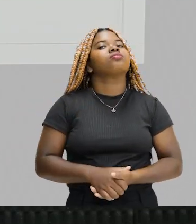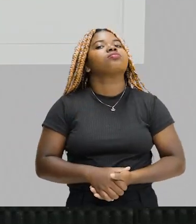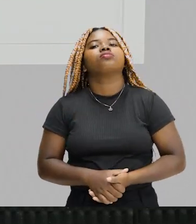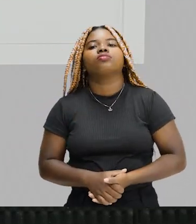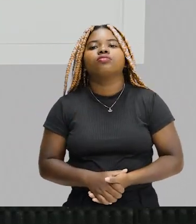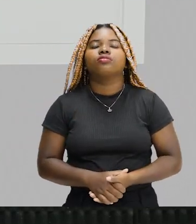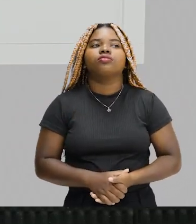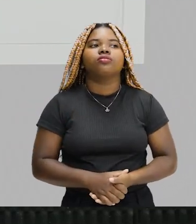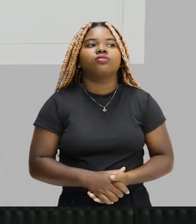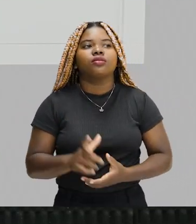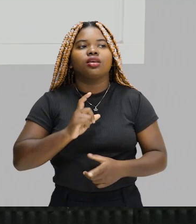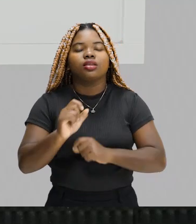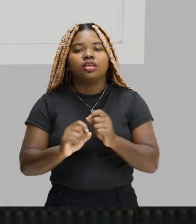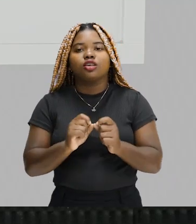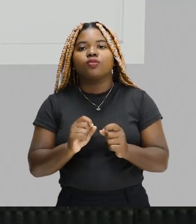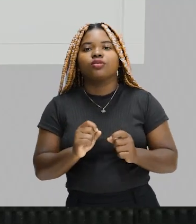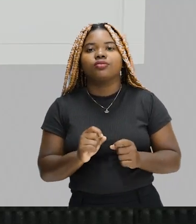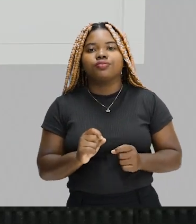um muon